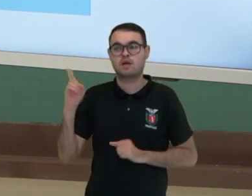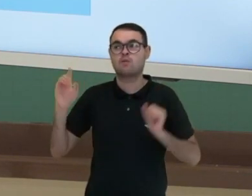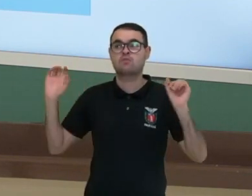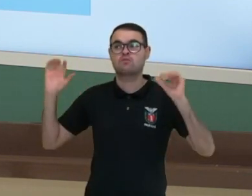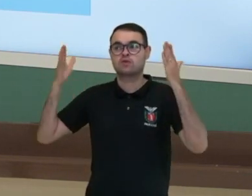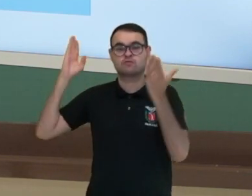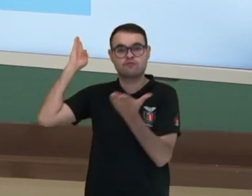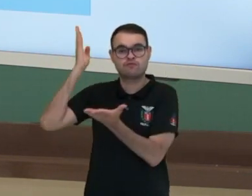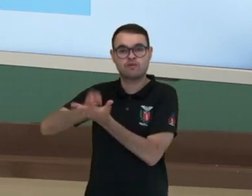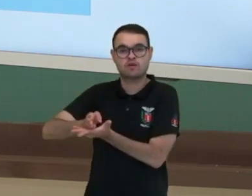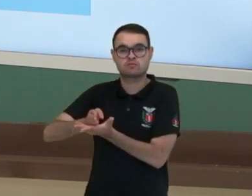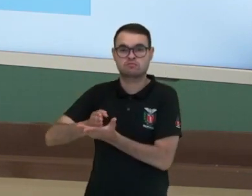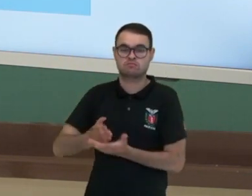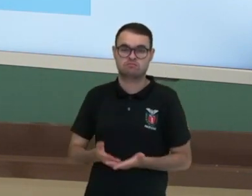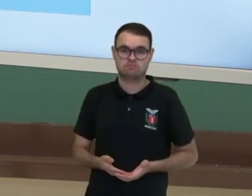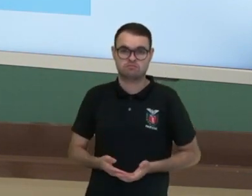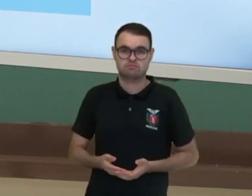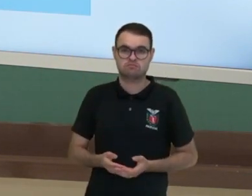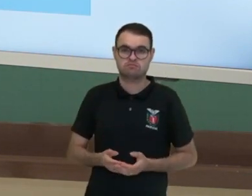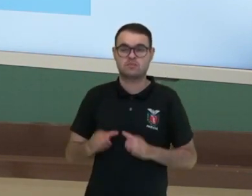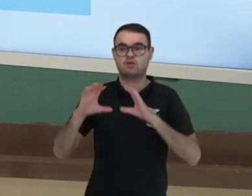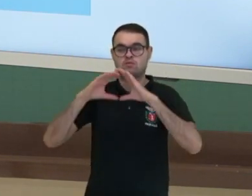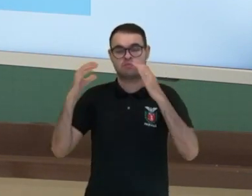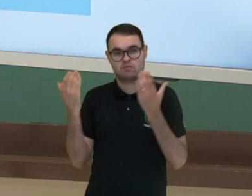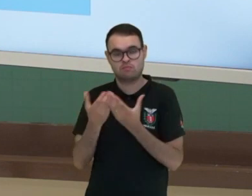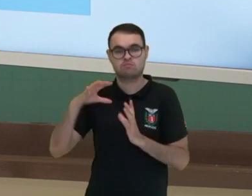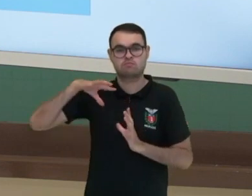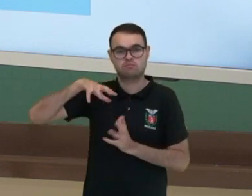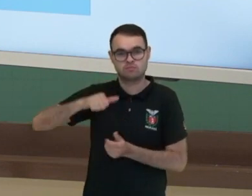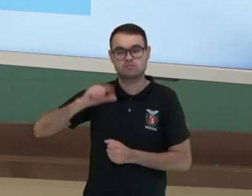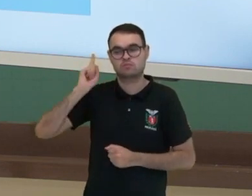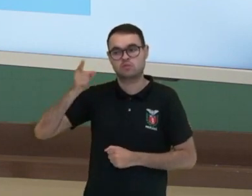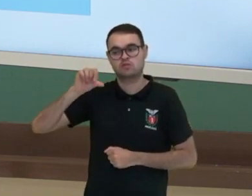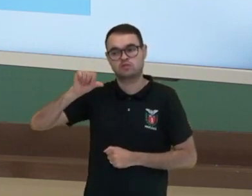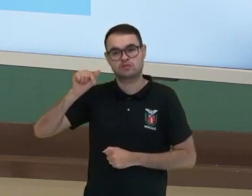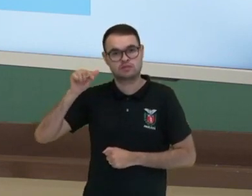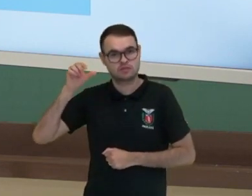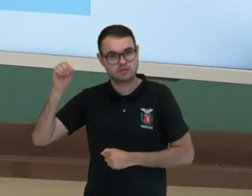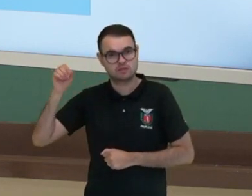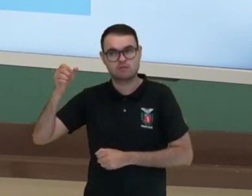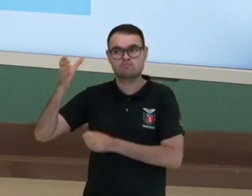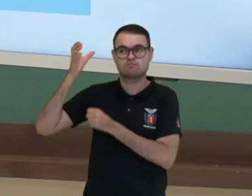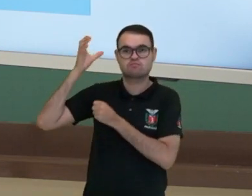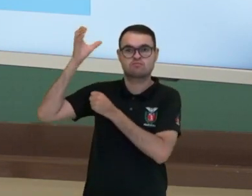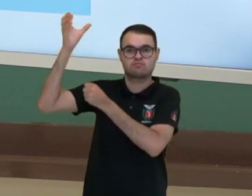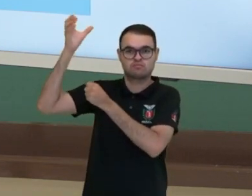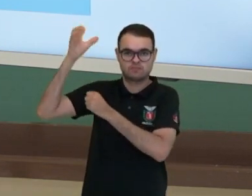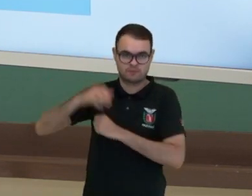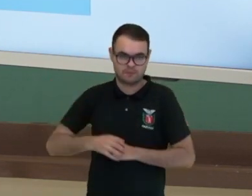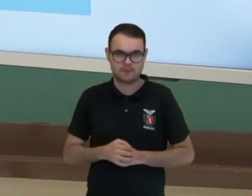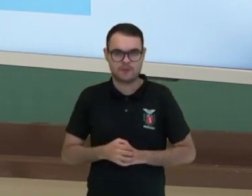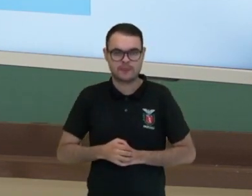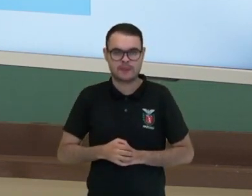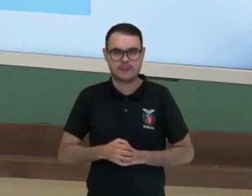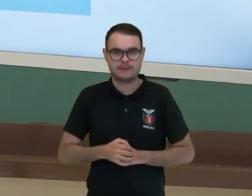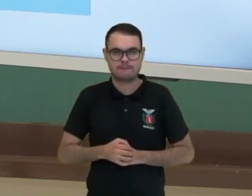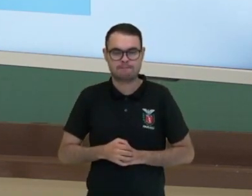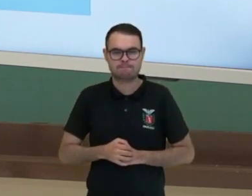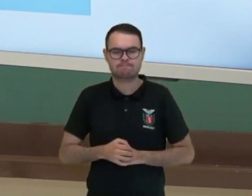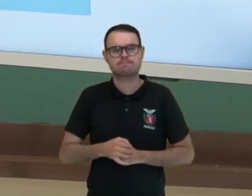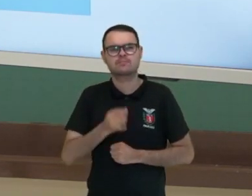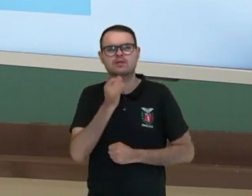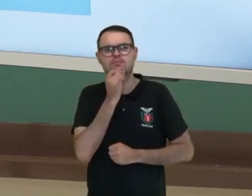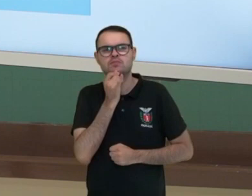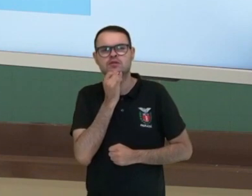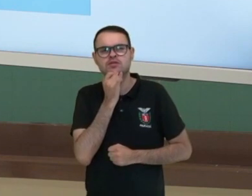de fato, é a Copa do Mundo de 1970, né? Esse é o evento do passado. Por